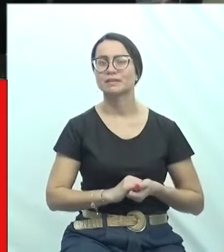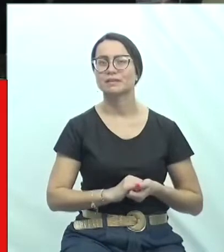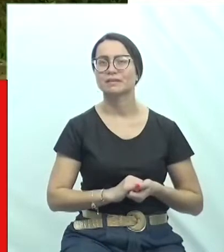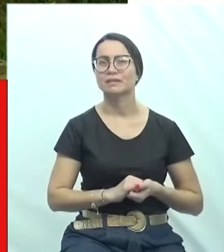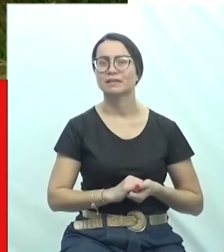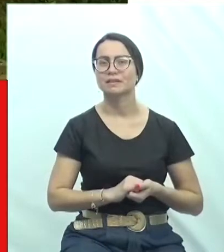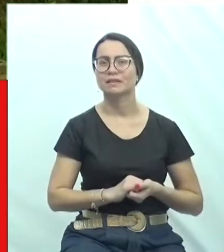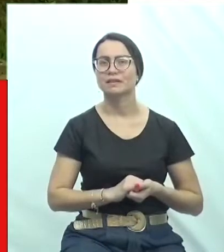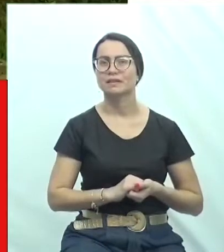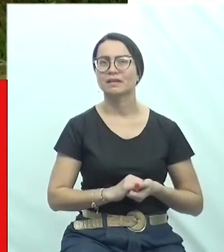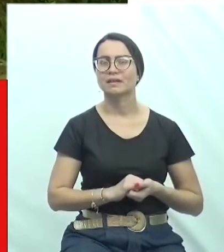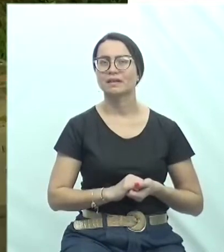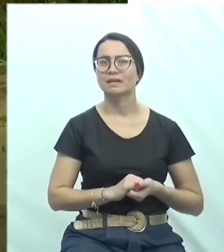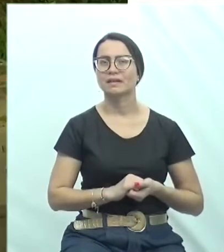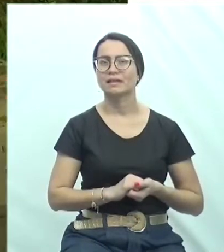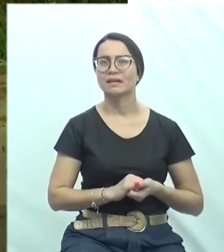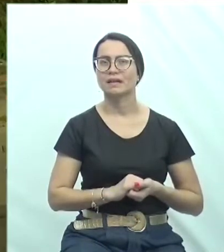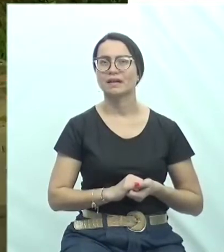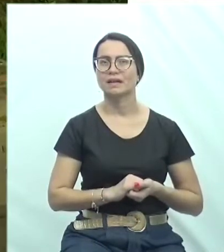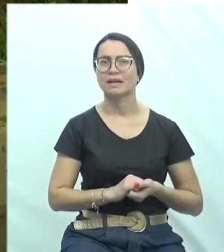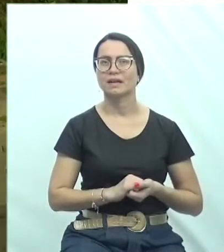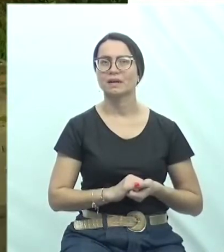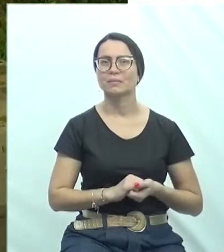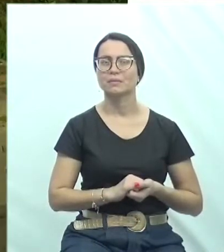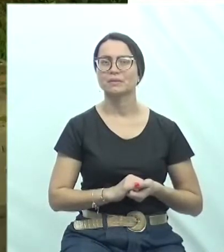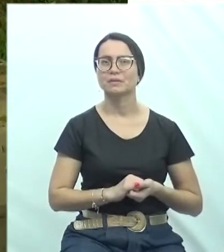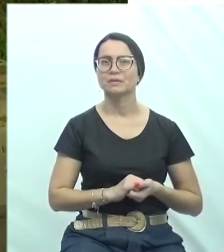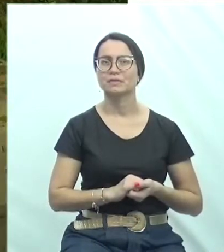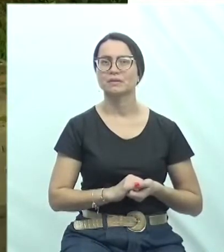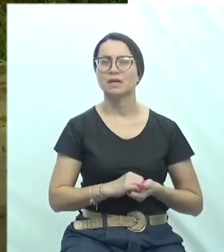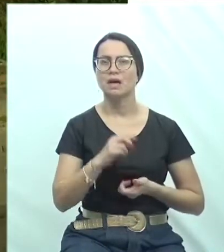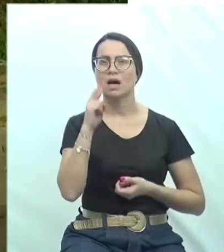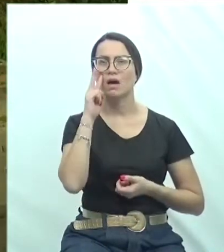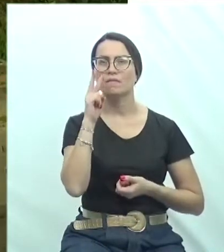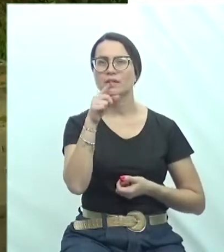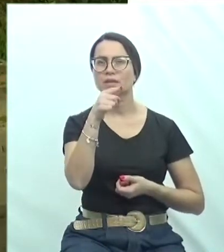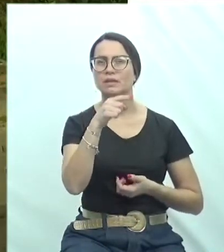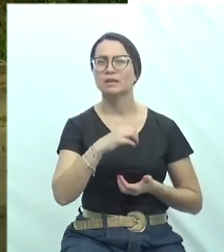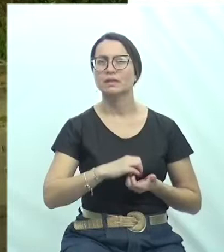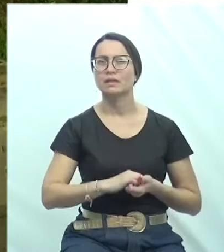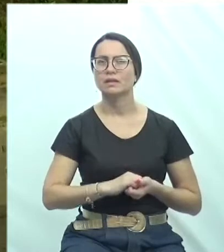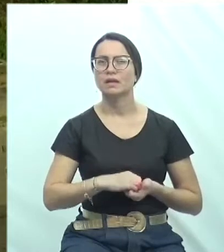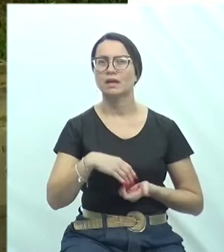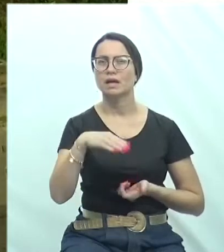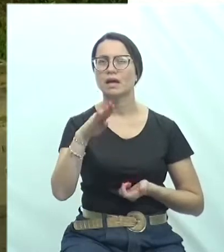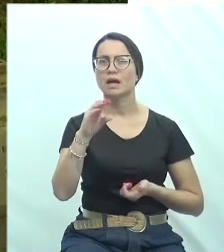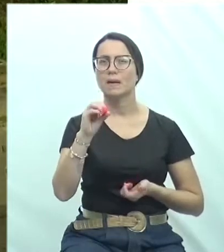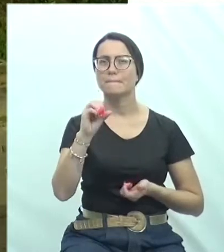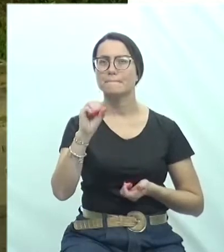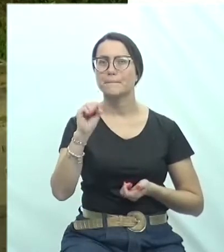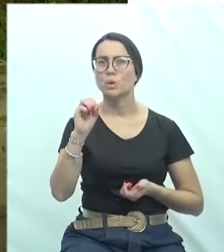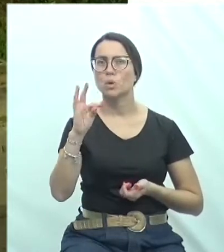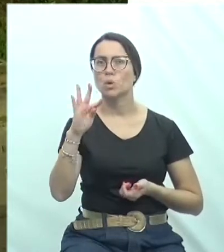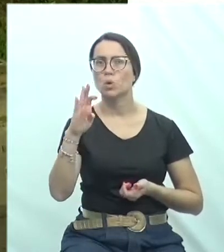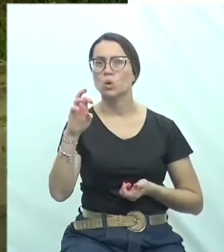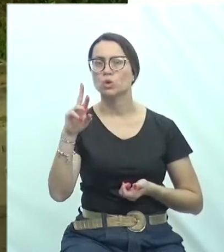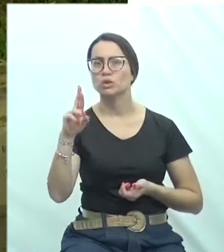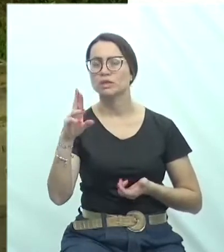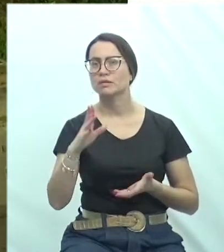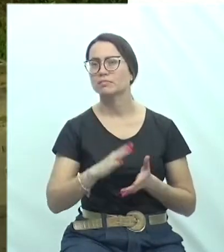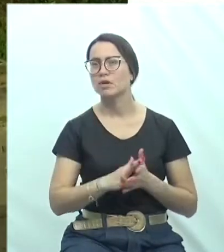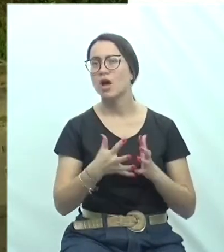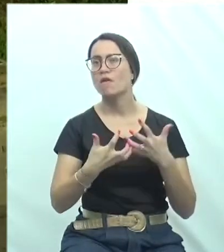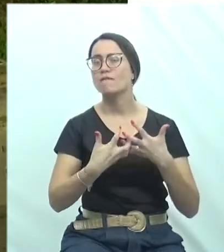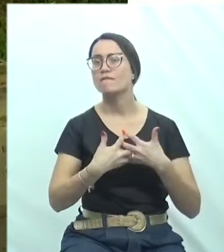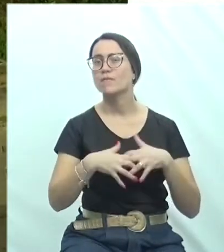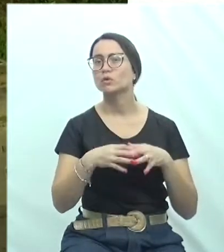A foto que mostra... Essa aí. É uma... Esse booster, ele funciona para tirar